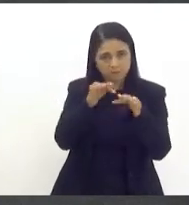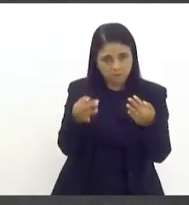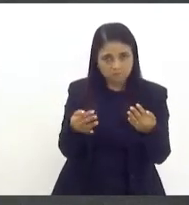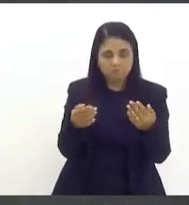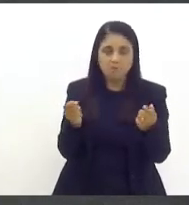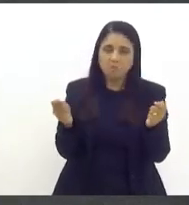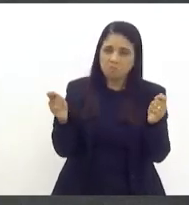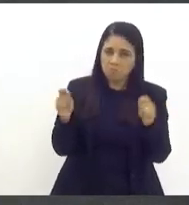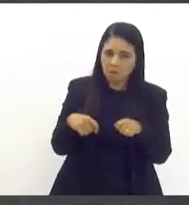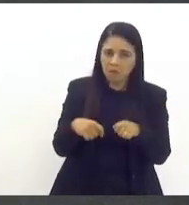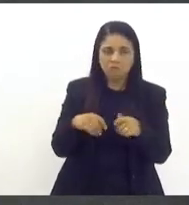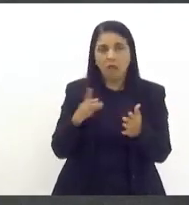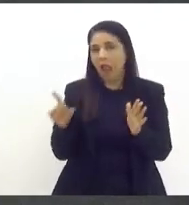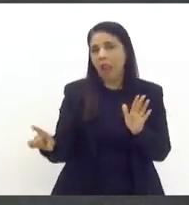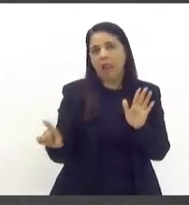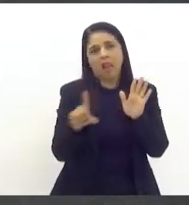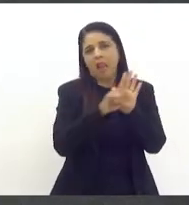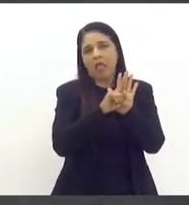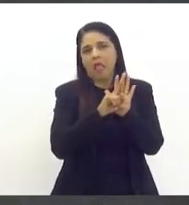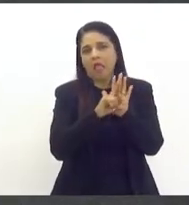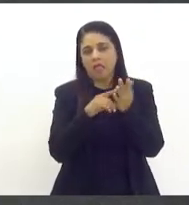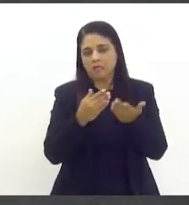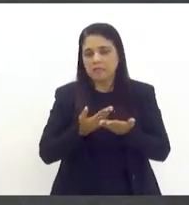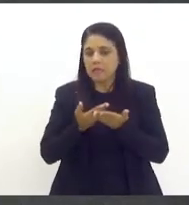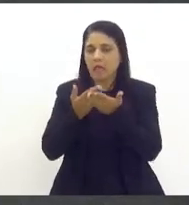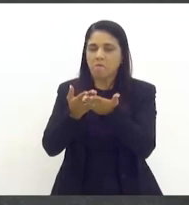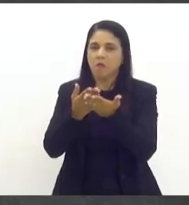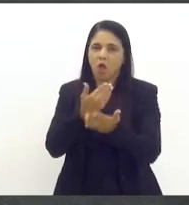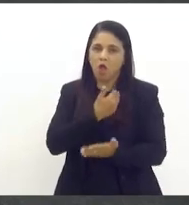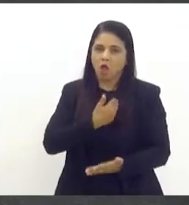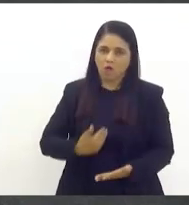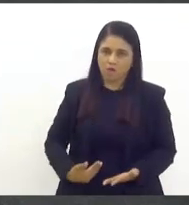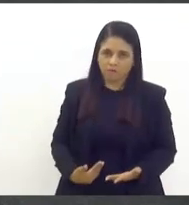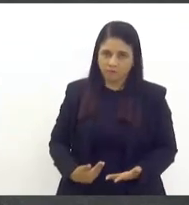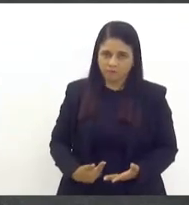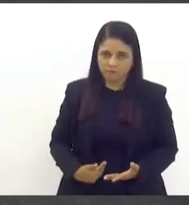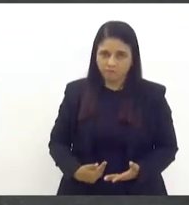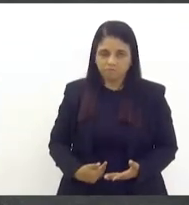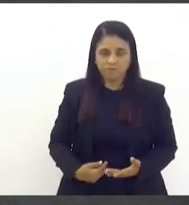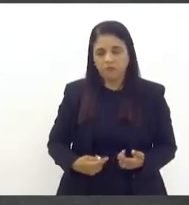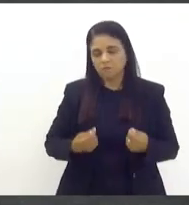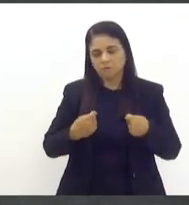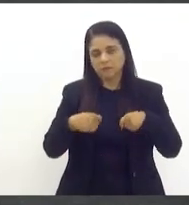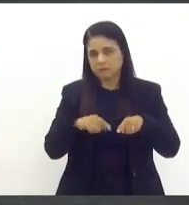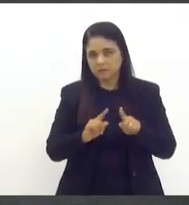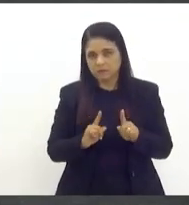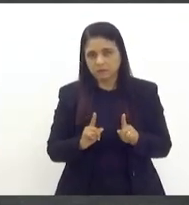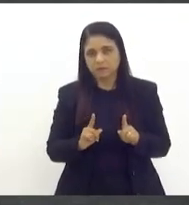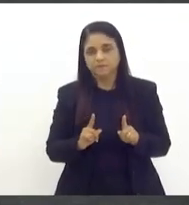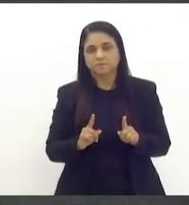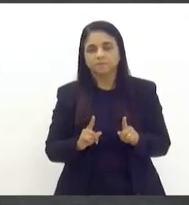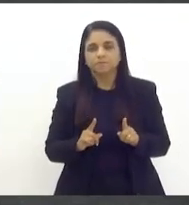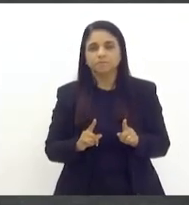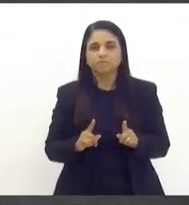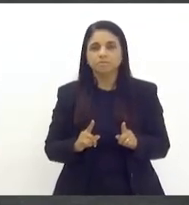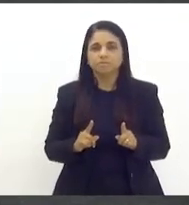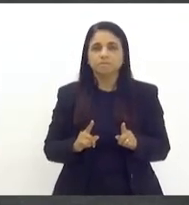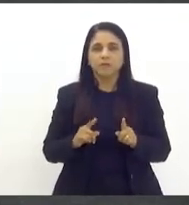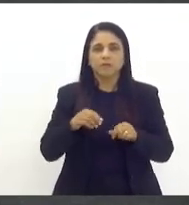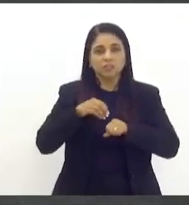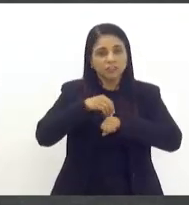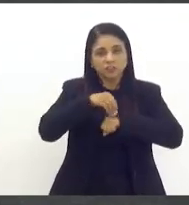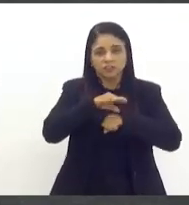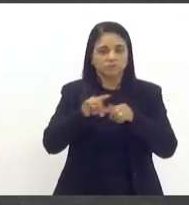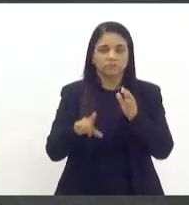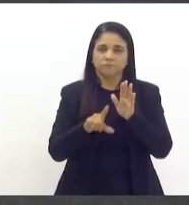não precisa de uma lei que o governo encaminhe para que isso seja feito né então a gente não precisa de uma indicação